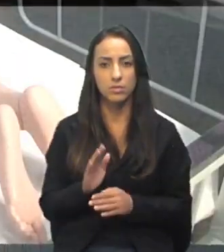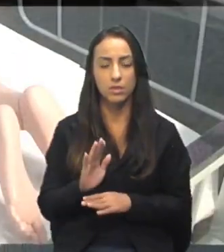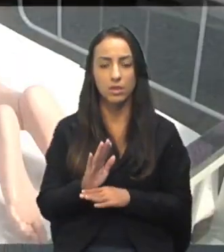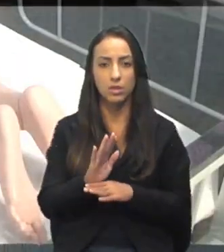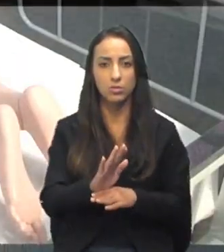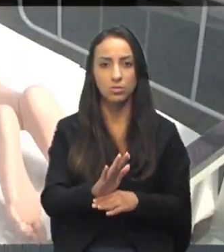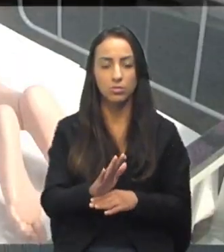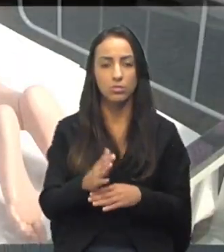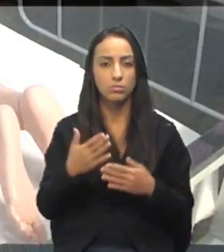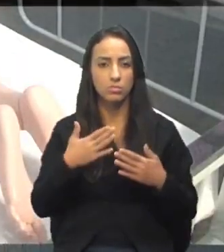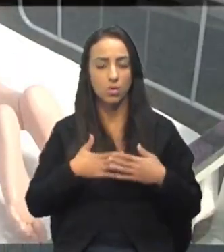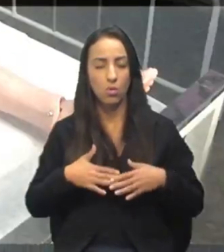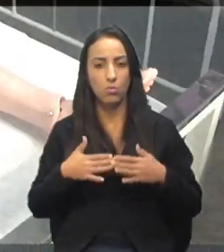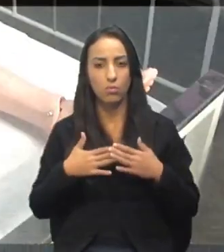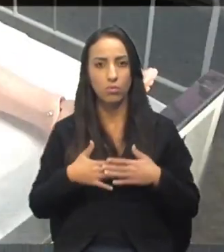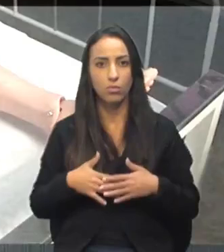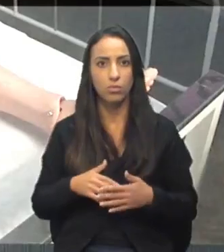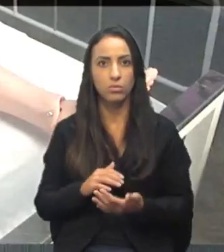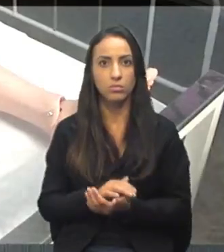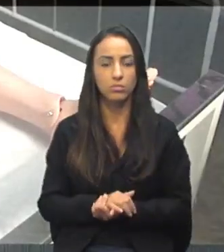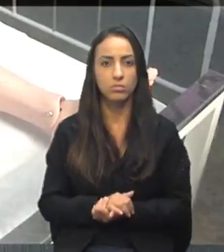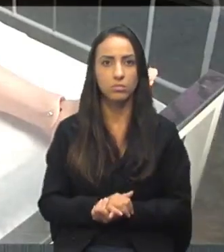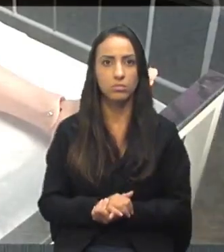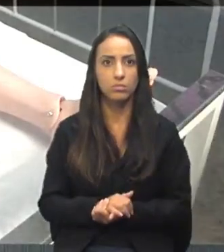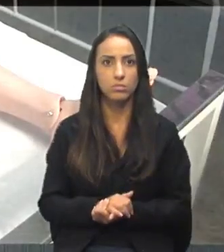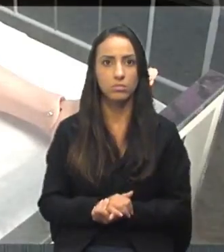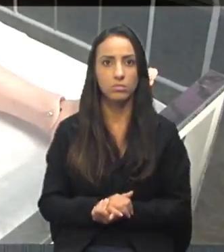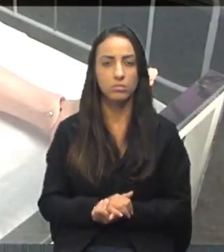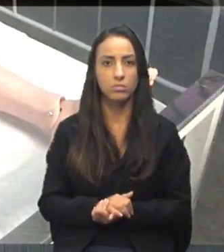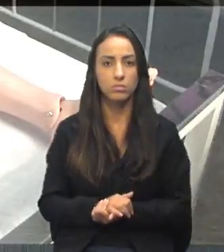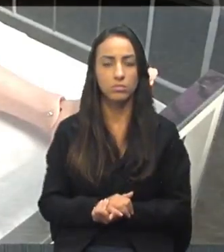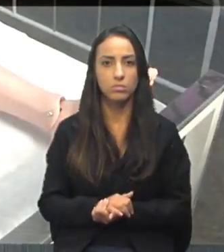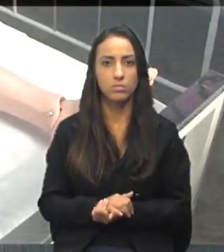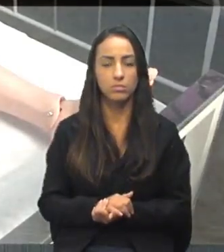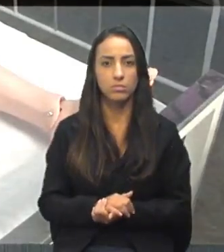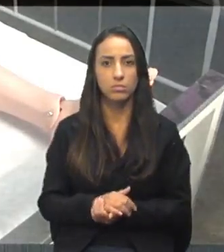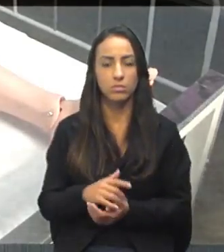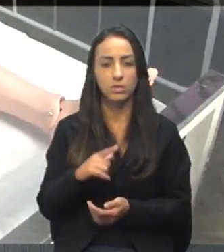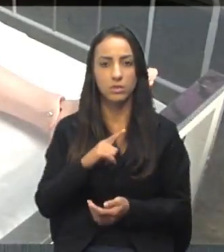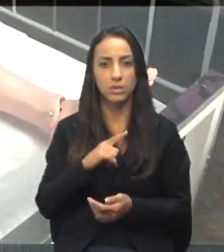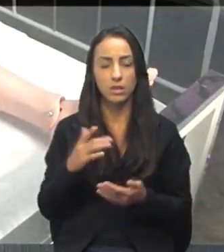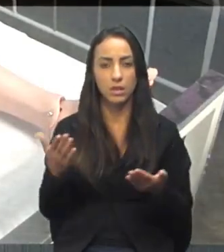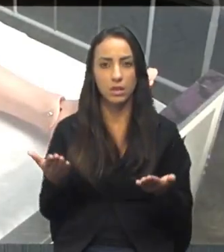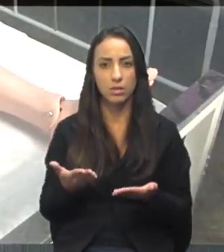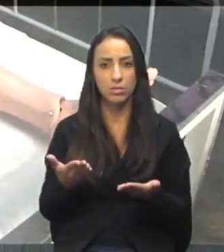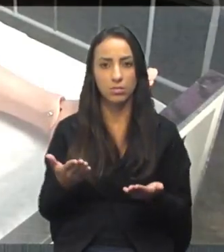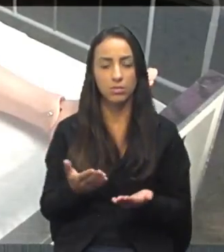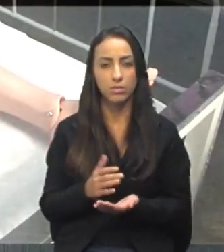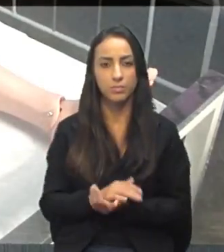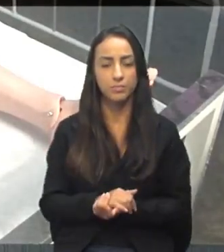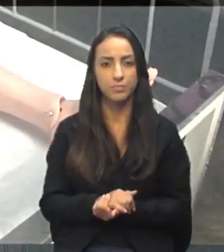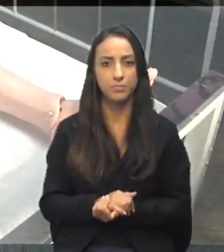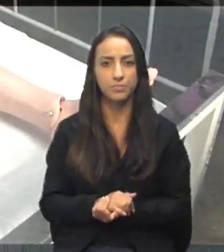auxilia no conforto do paciente. Nós temos, então, a posição